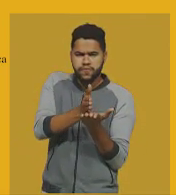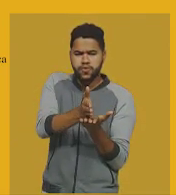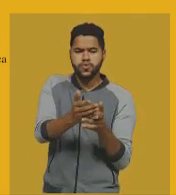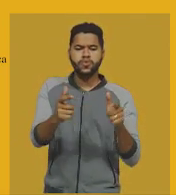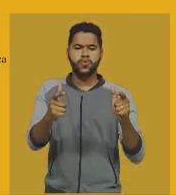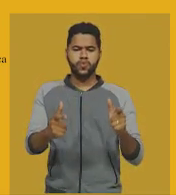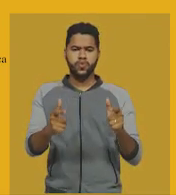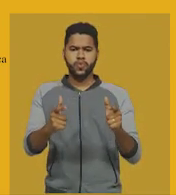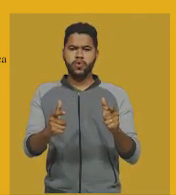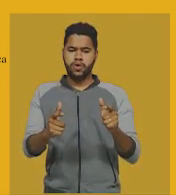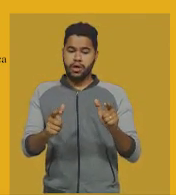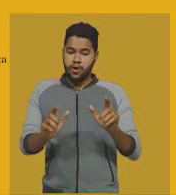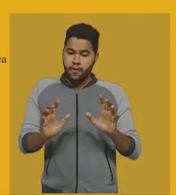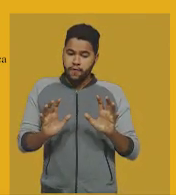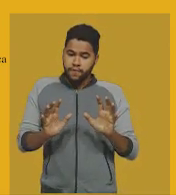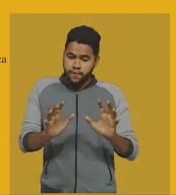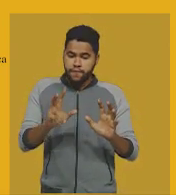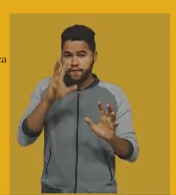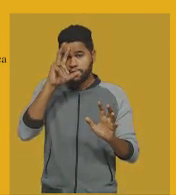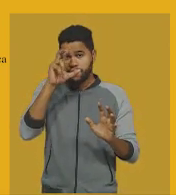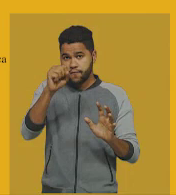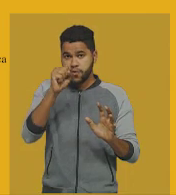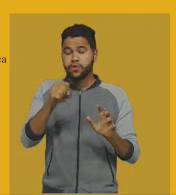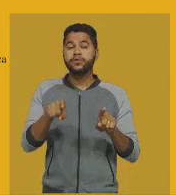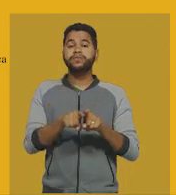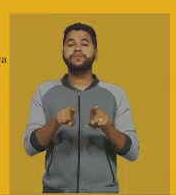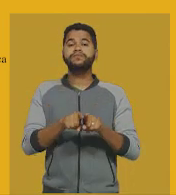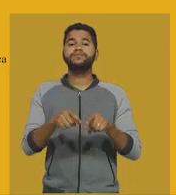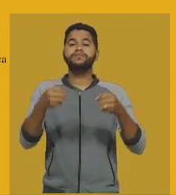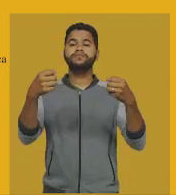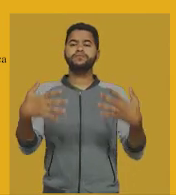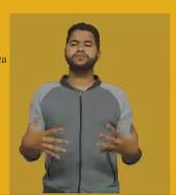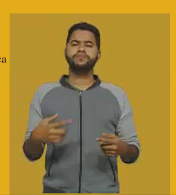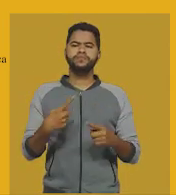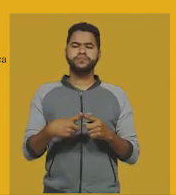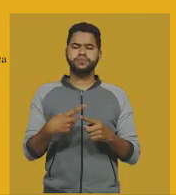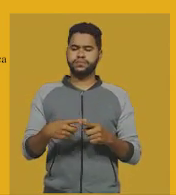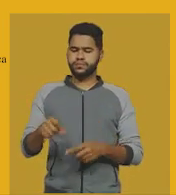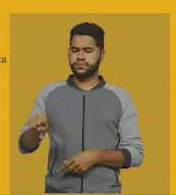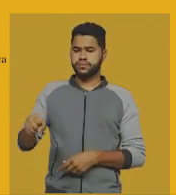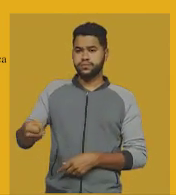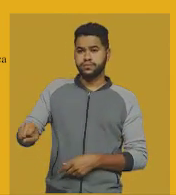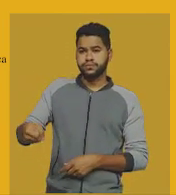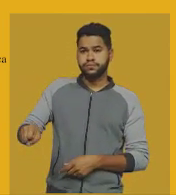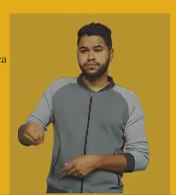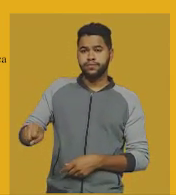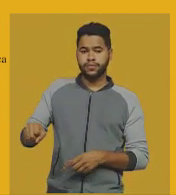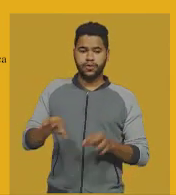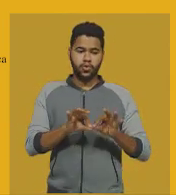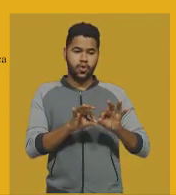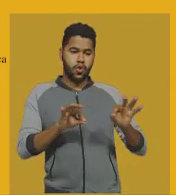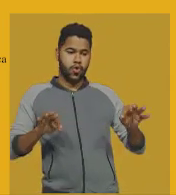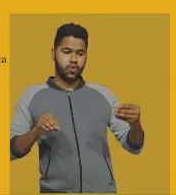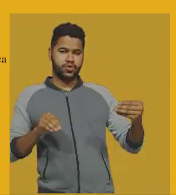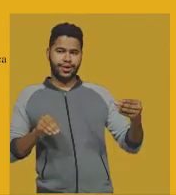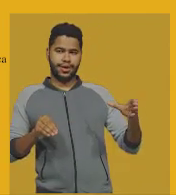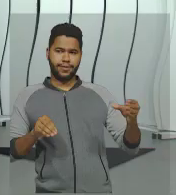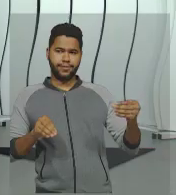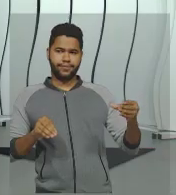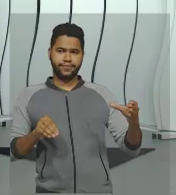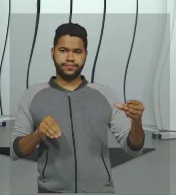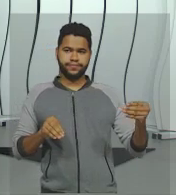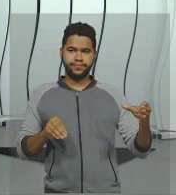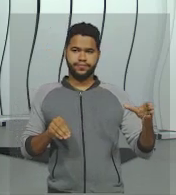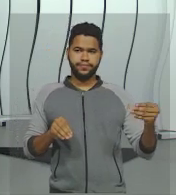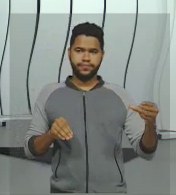onde eu aplico a força. Daí está a explicação do porquê que a maçaneta fica bem distante da dobradiça, porque quanto